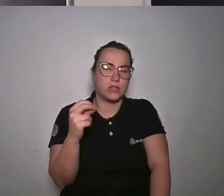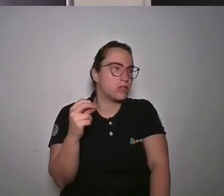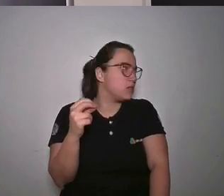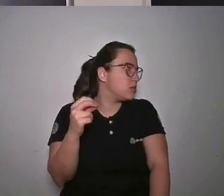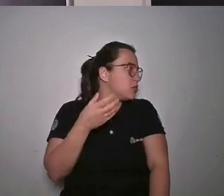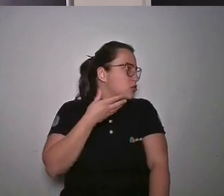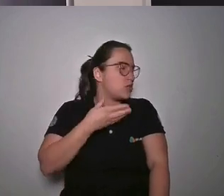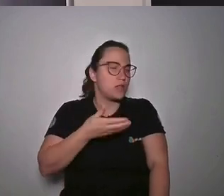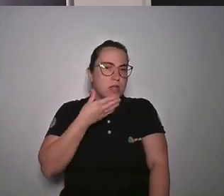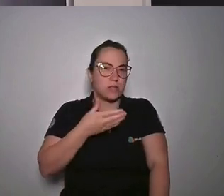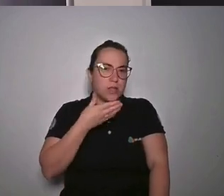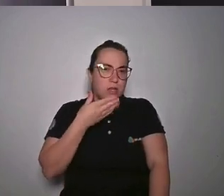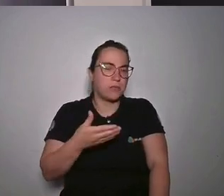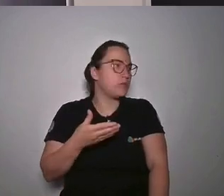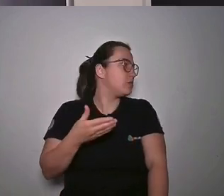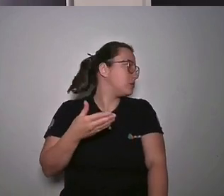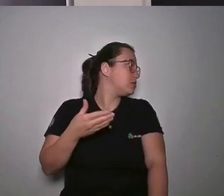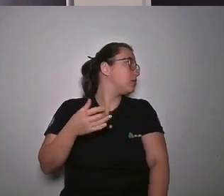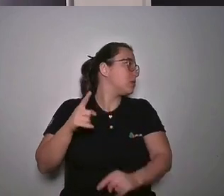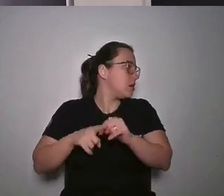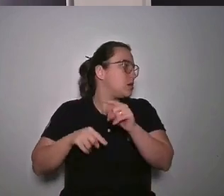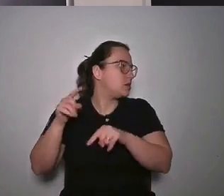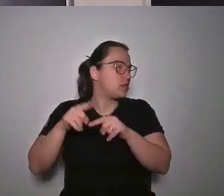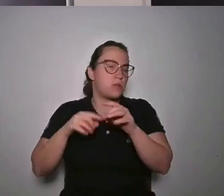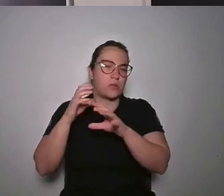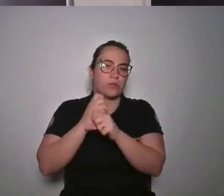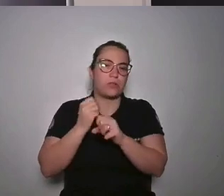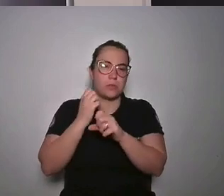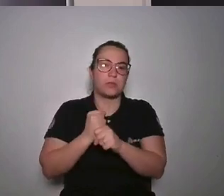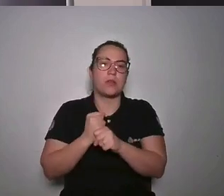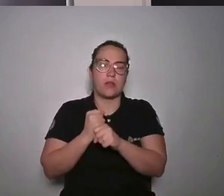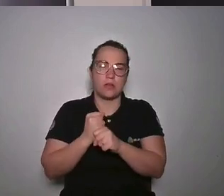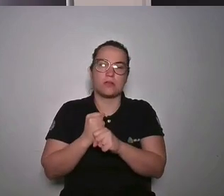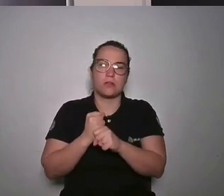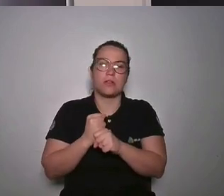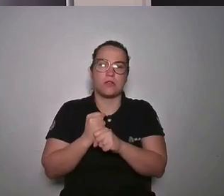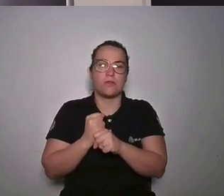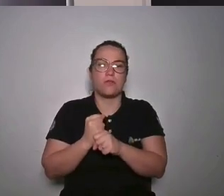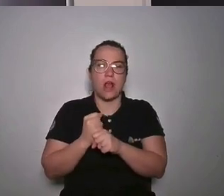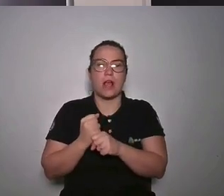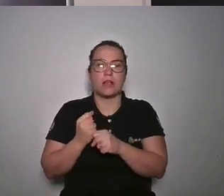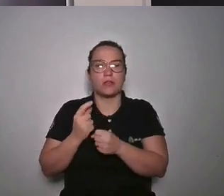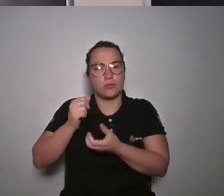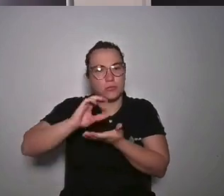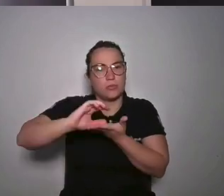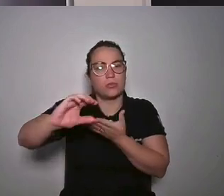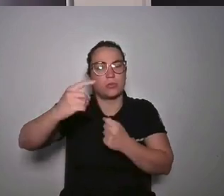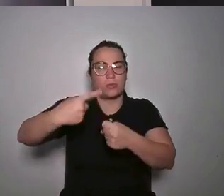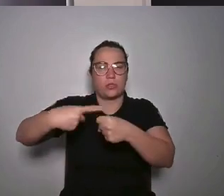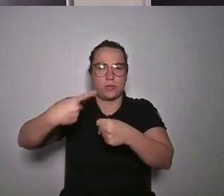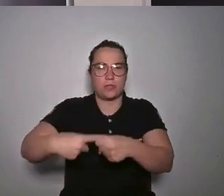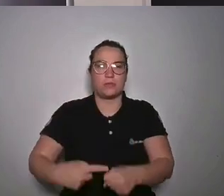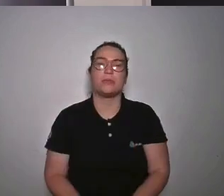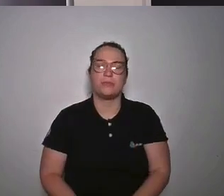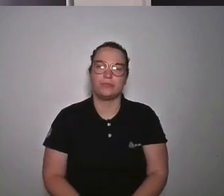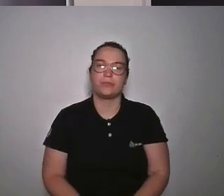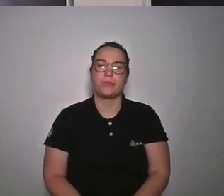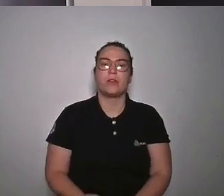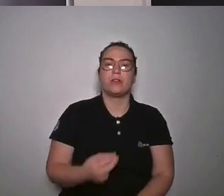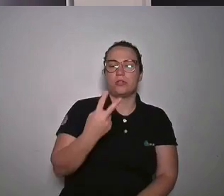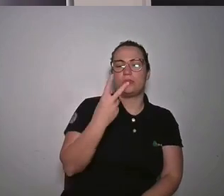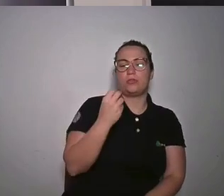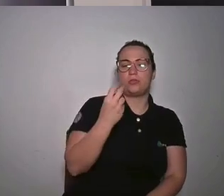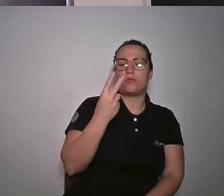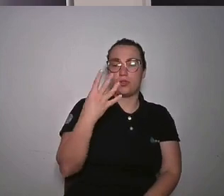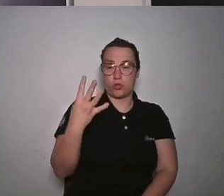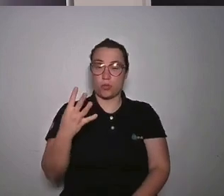dezembro, essas peças orçamentárias vão estar de volta ao município. Então, nosso orçamento para 2024, que é o